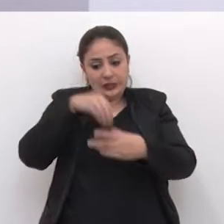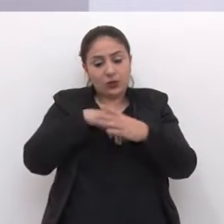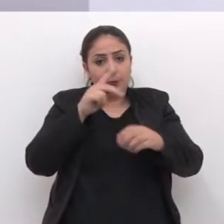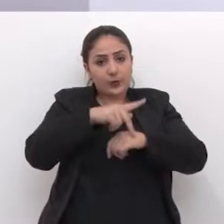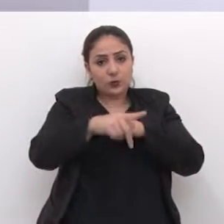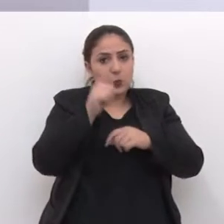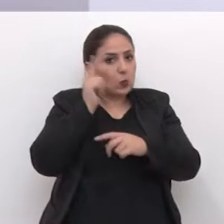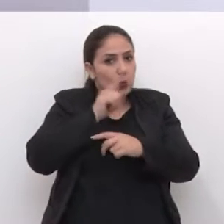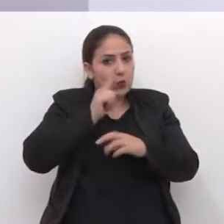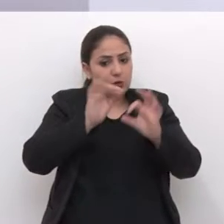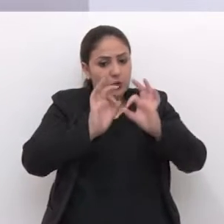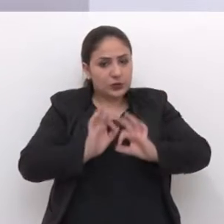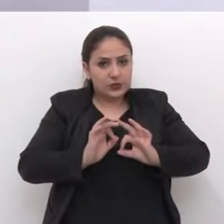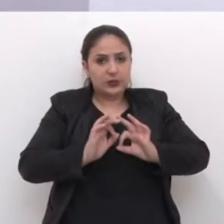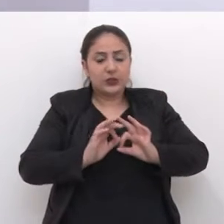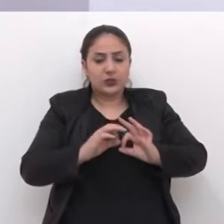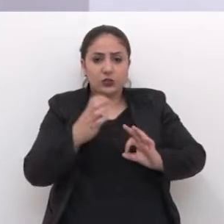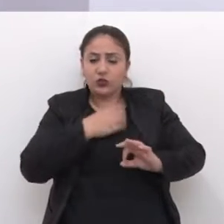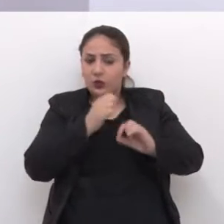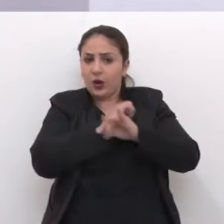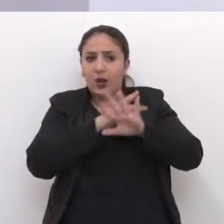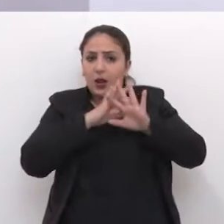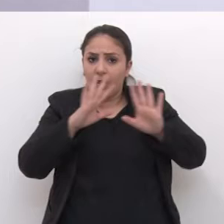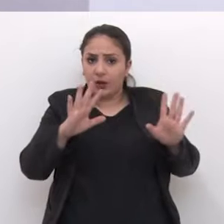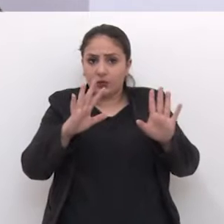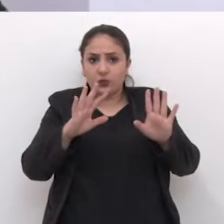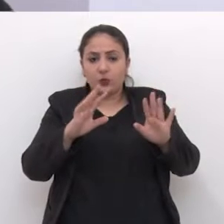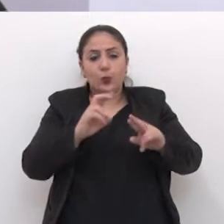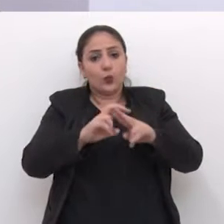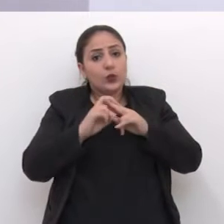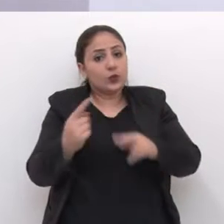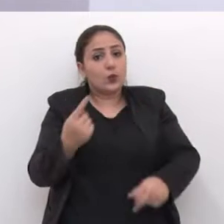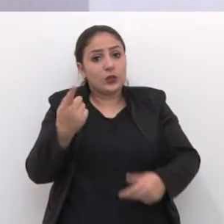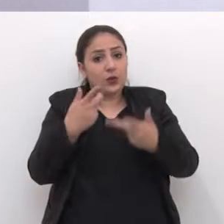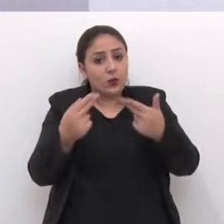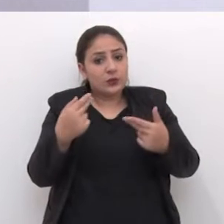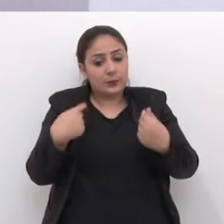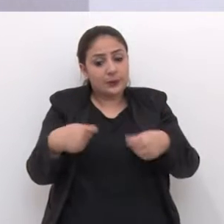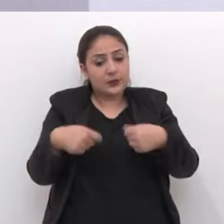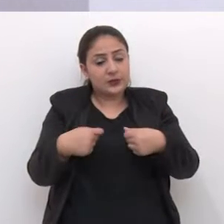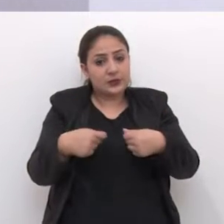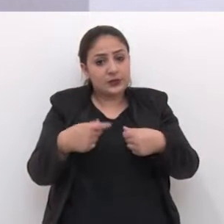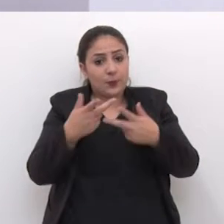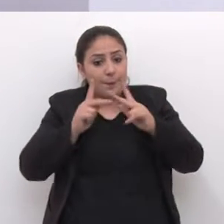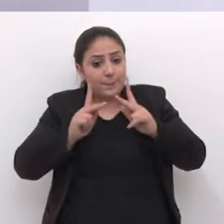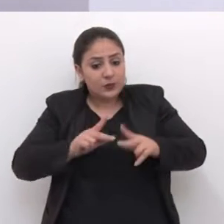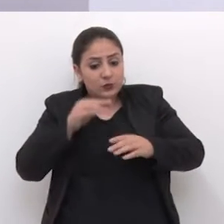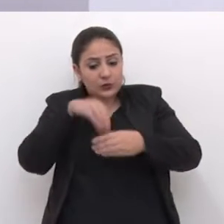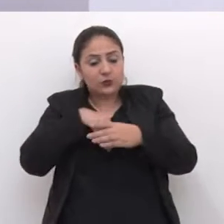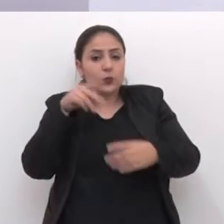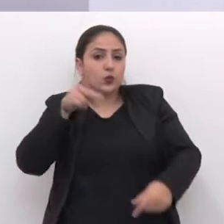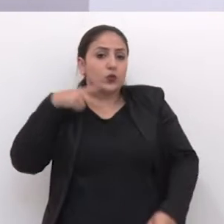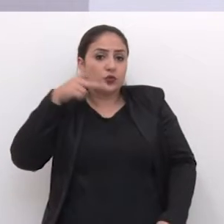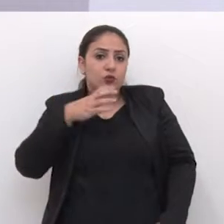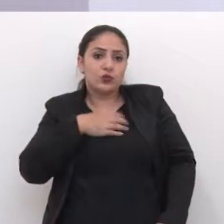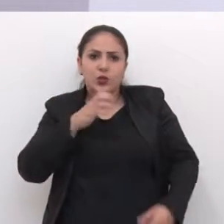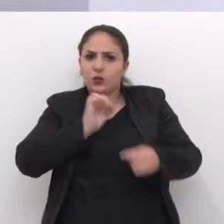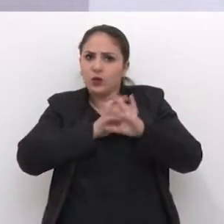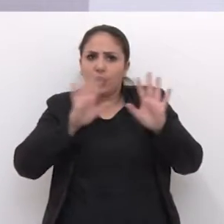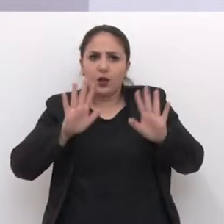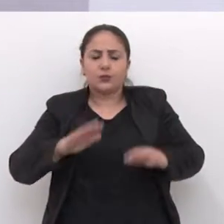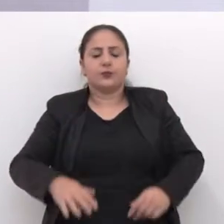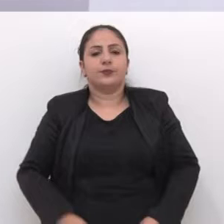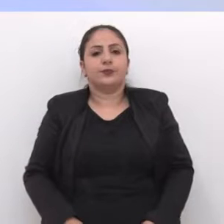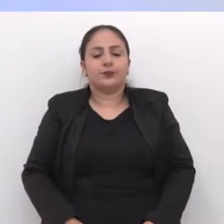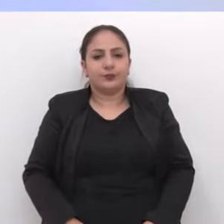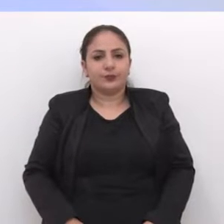consegue legislar de uma forma ordeira, de uma forma honrosa, e no mínimo que se precisa de alguém na política, de